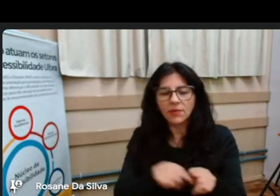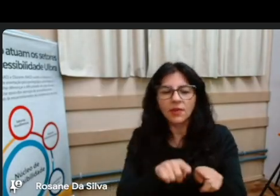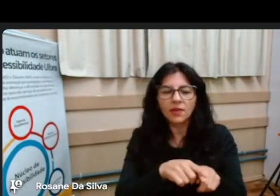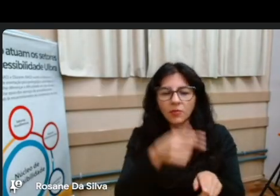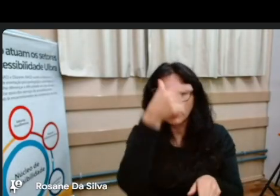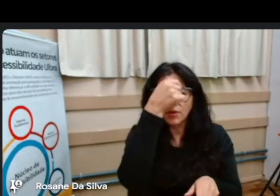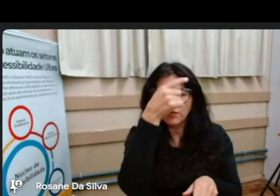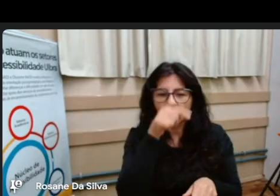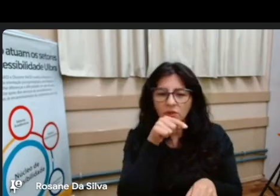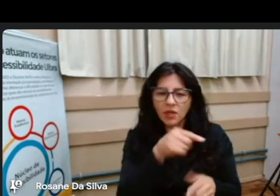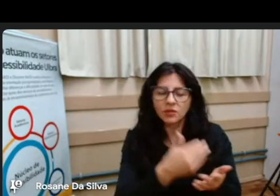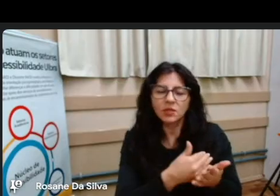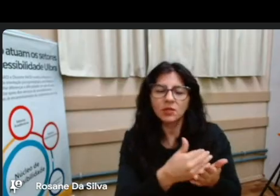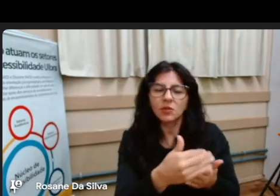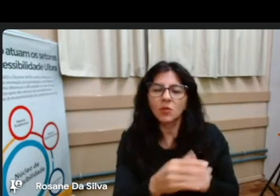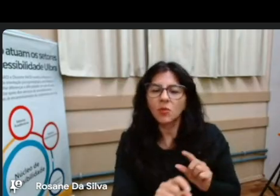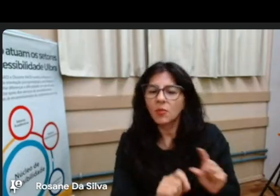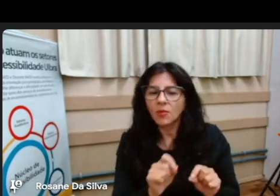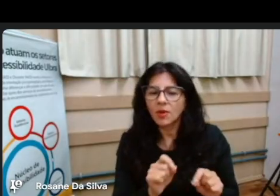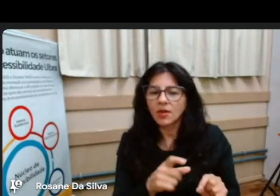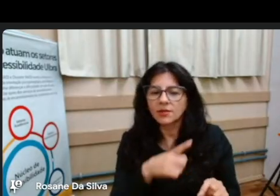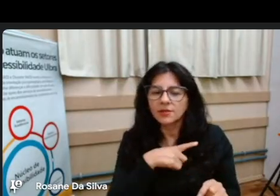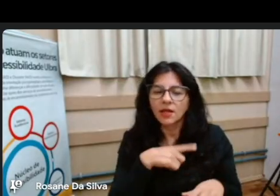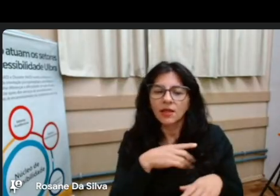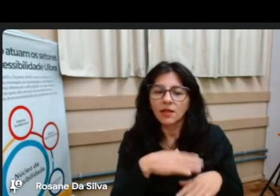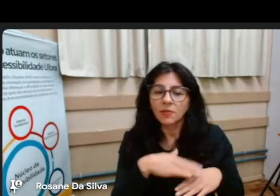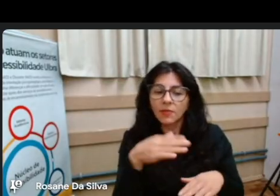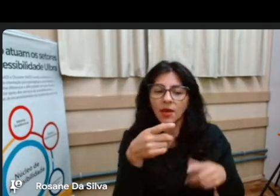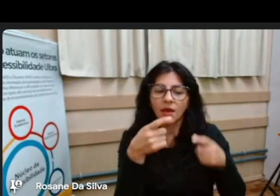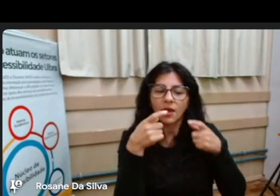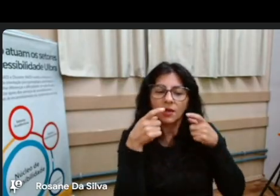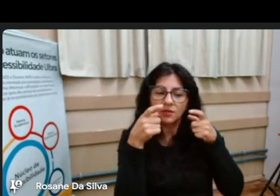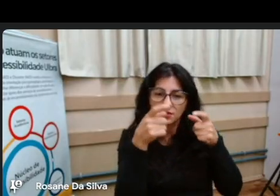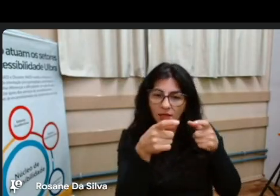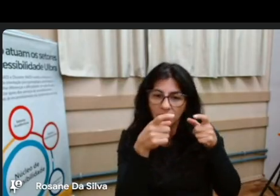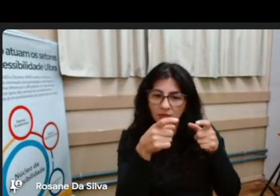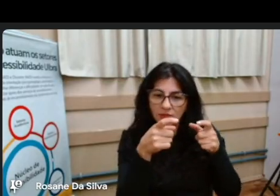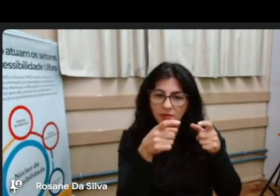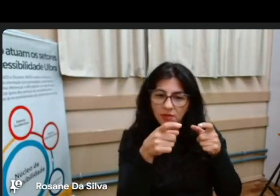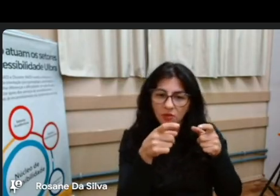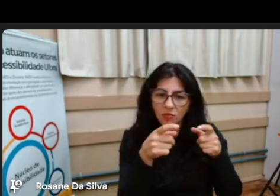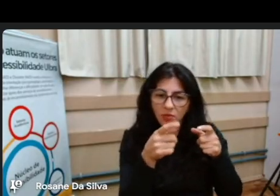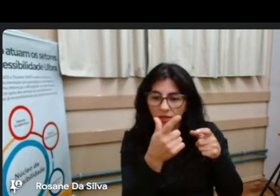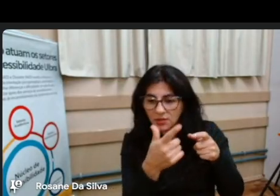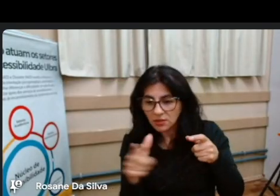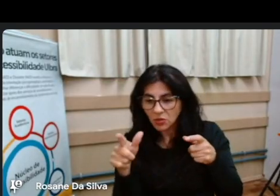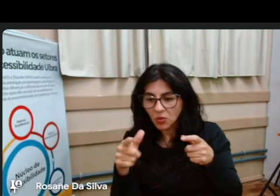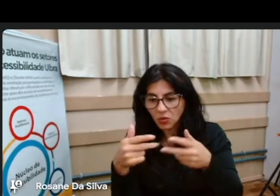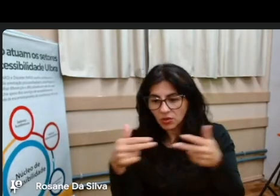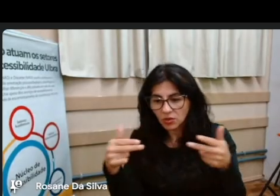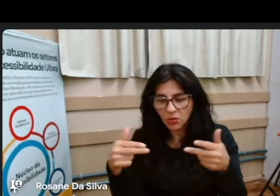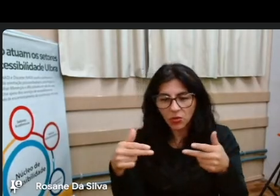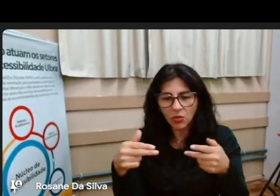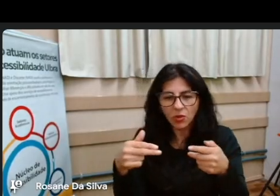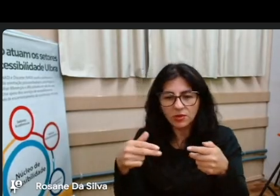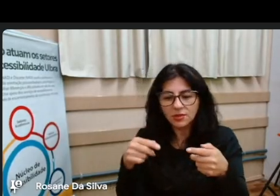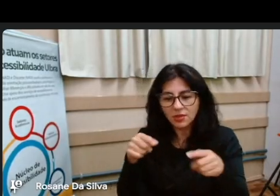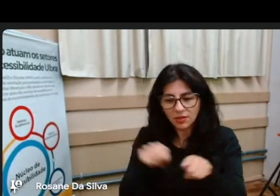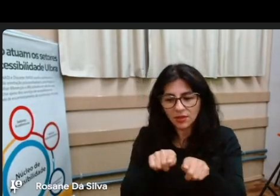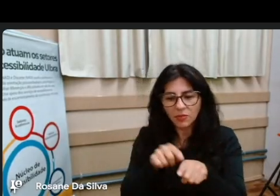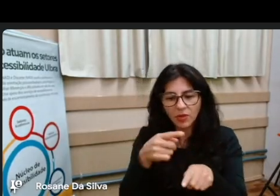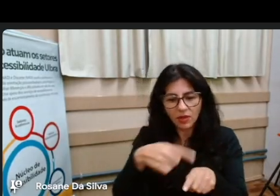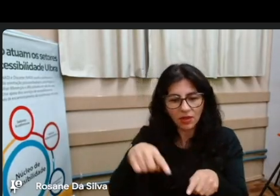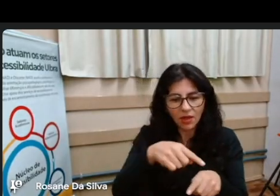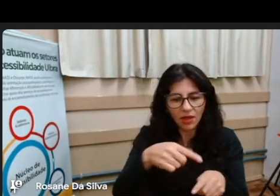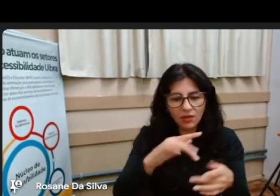H também a universidade começa a a ter um pouco de atenção para esse outro